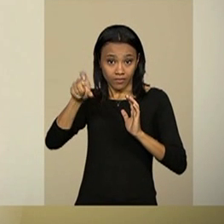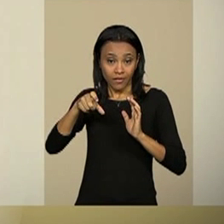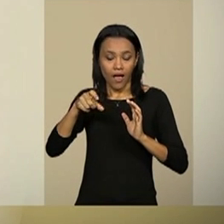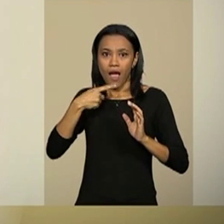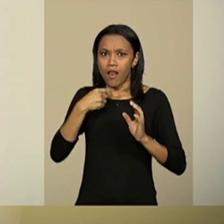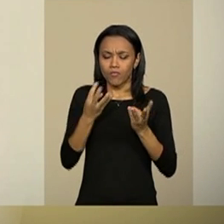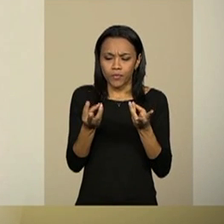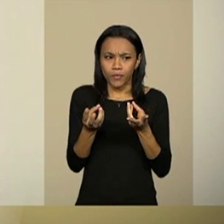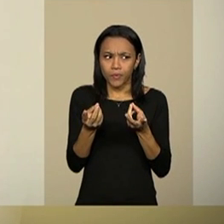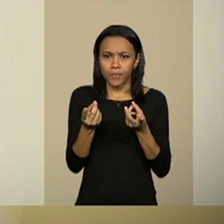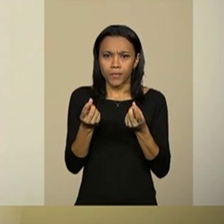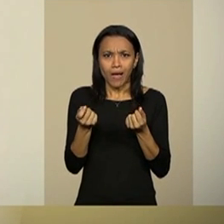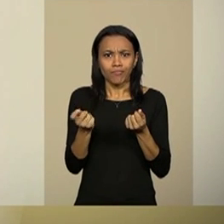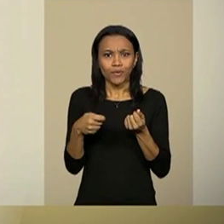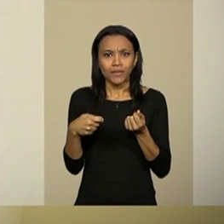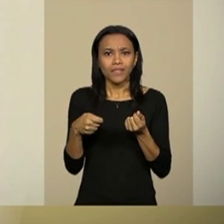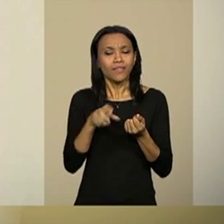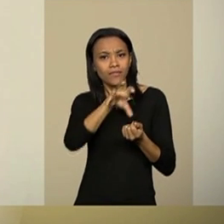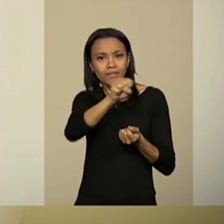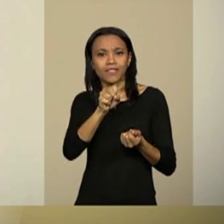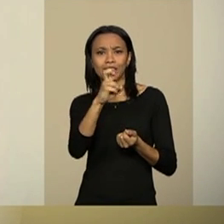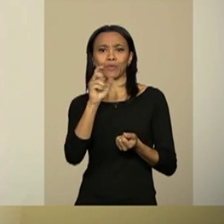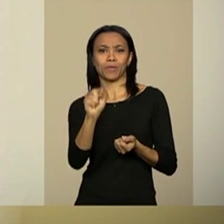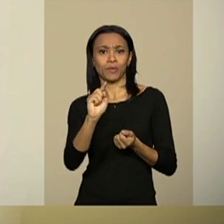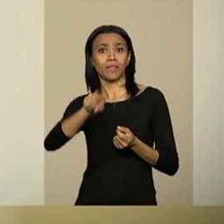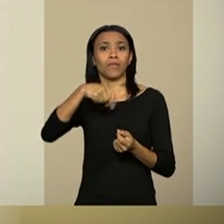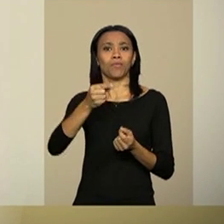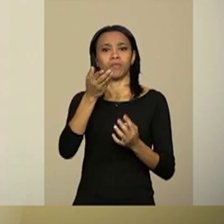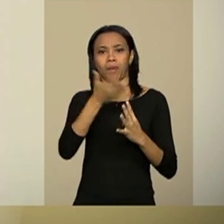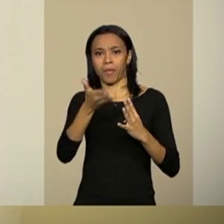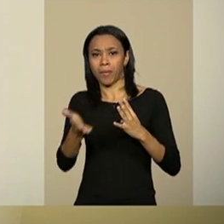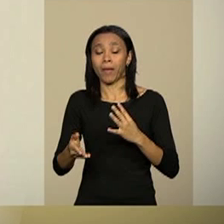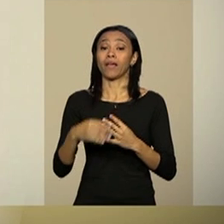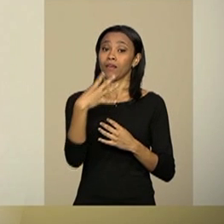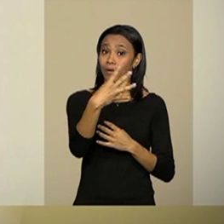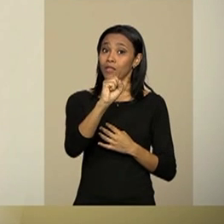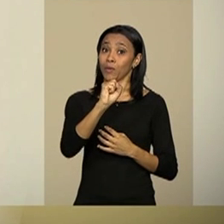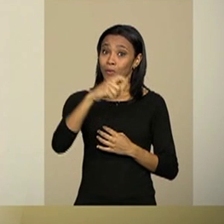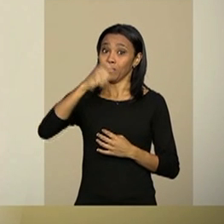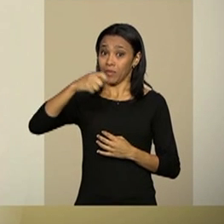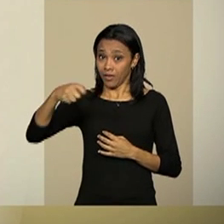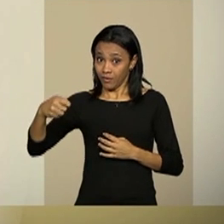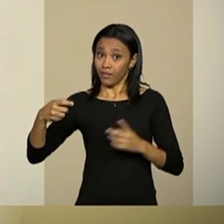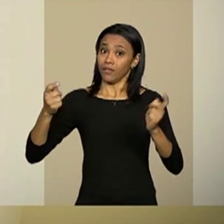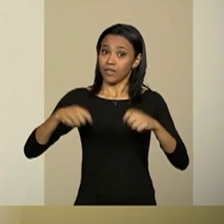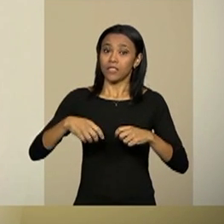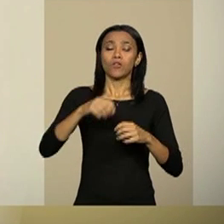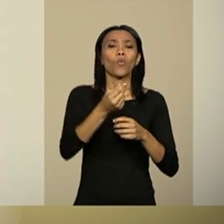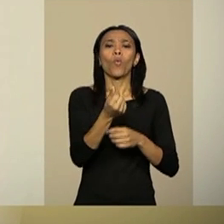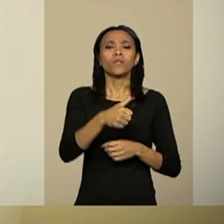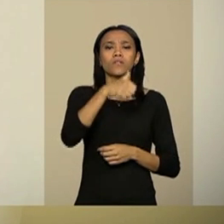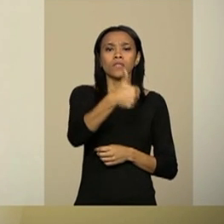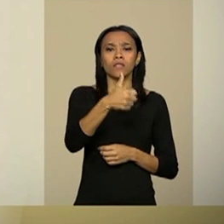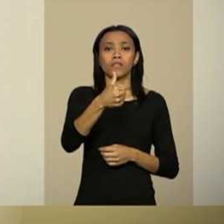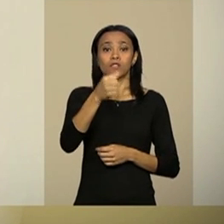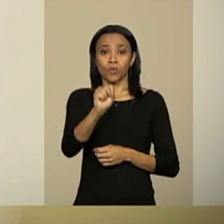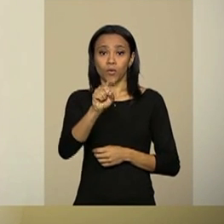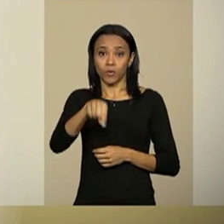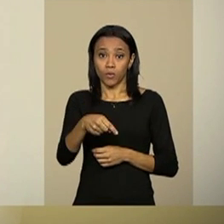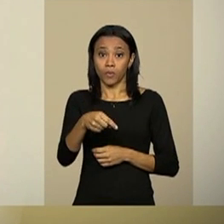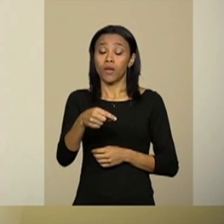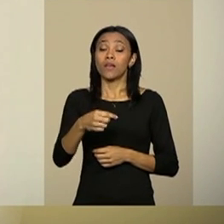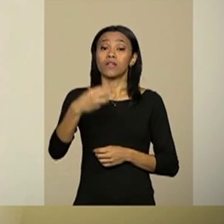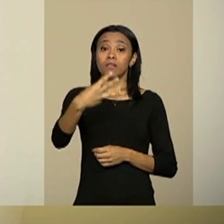contas e viu que dava para pegar os cinco mil e pagar em 48 vezes em parcelas de 118 reais e